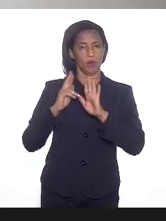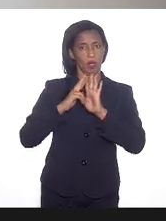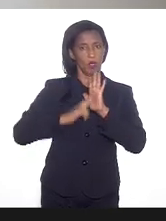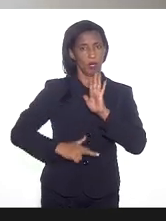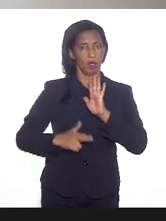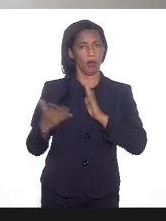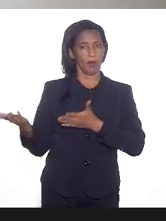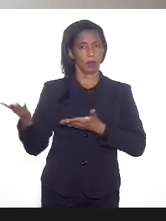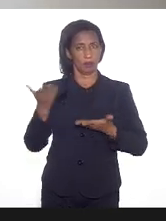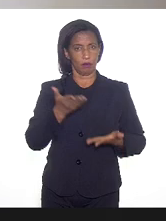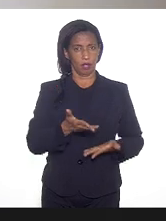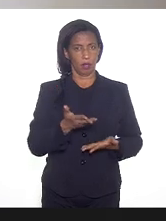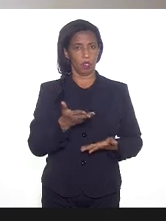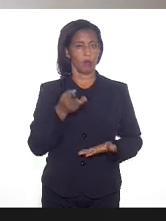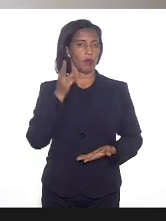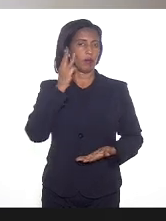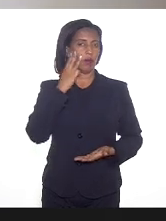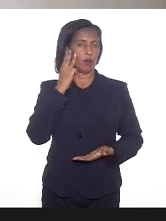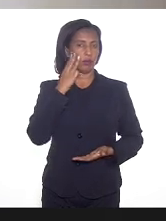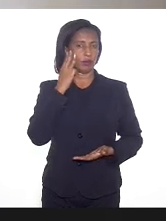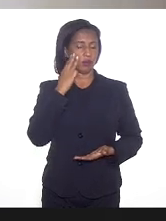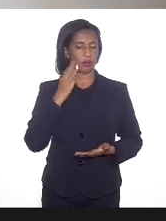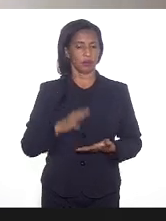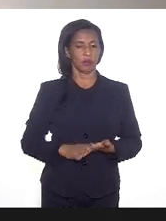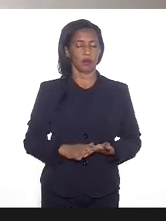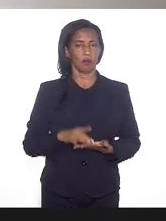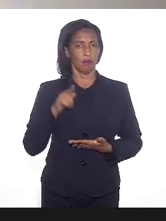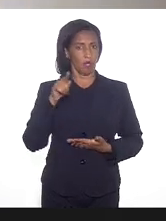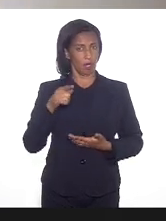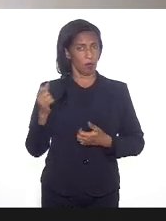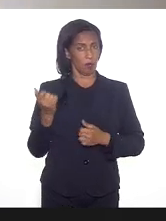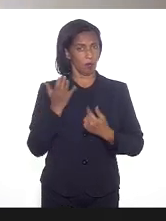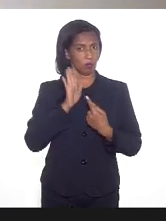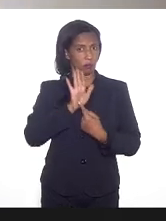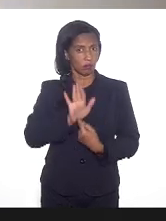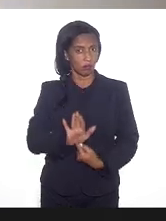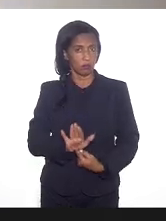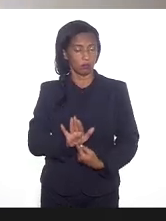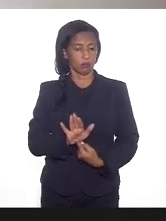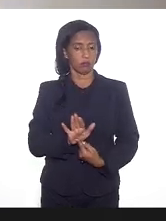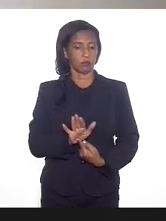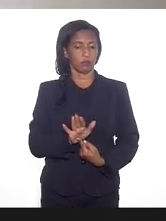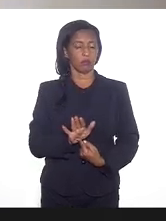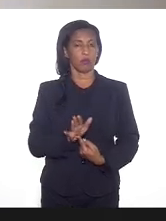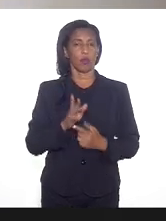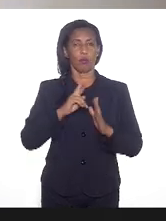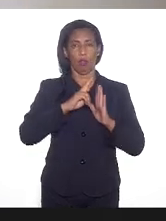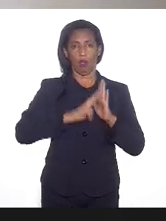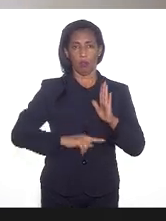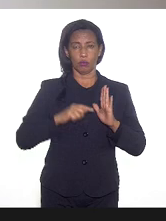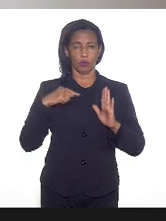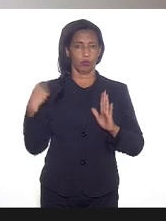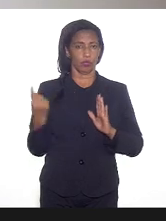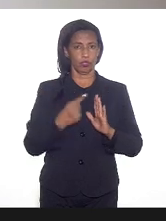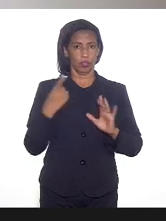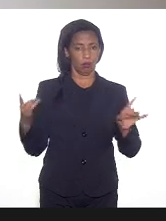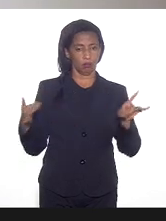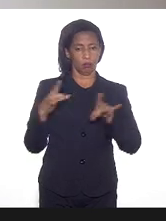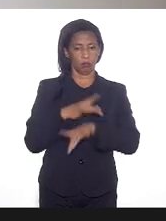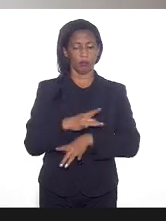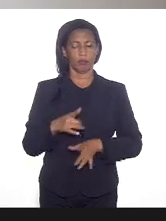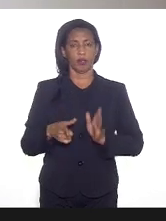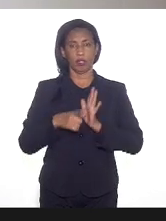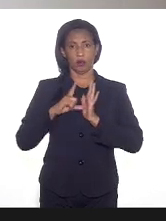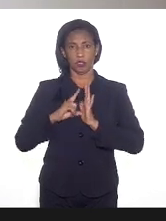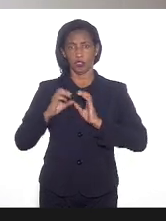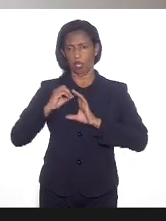nosso relator, deputado Waldeck Carneiro, para que ele possa apresentar as linhas gerais do relatório, que foi disponibilizado com antecedência